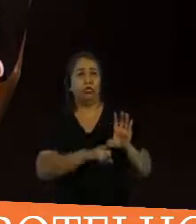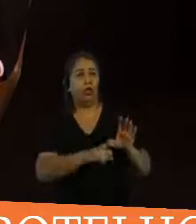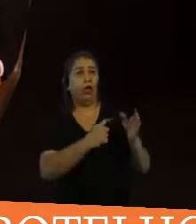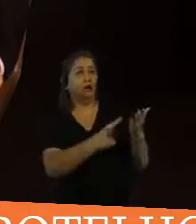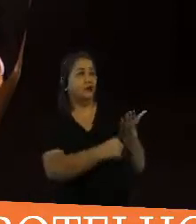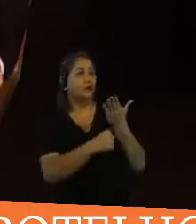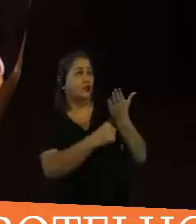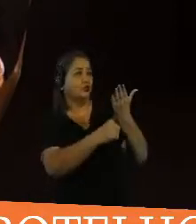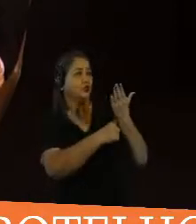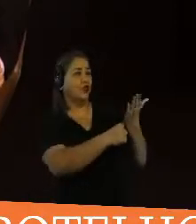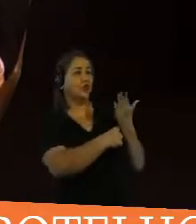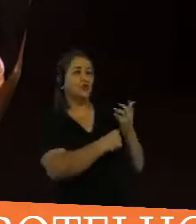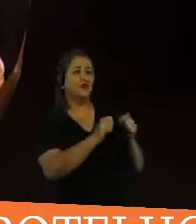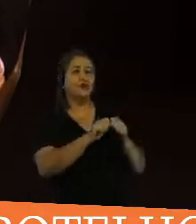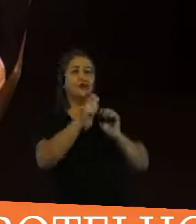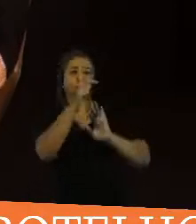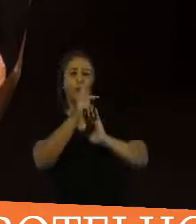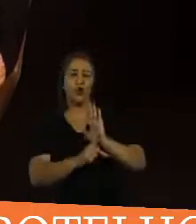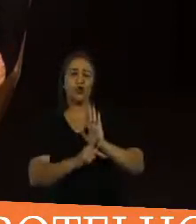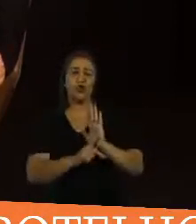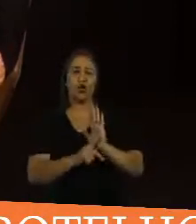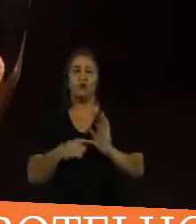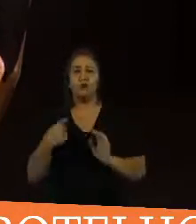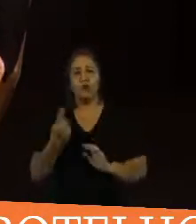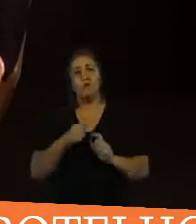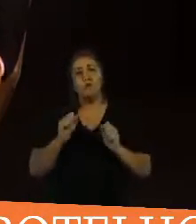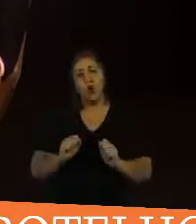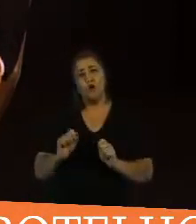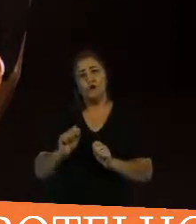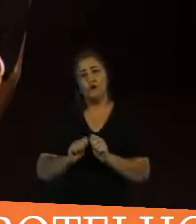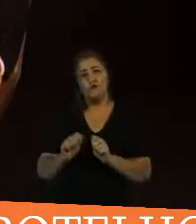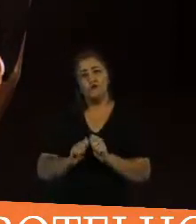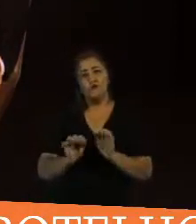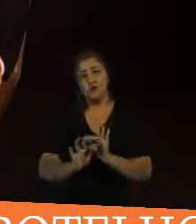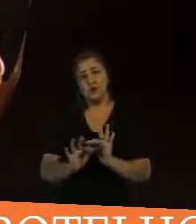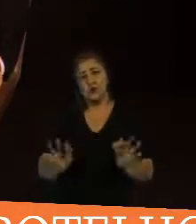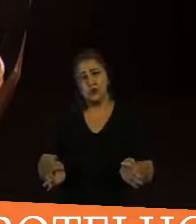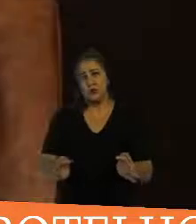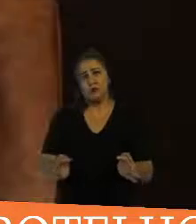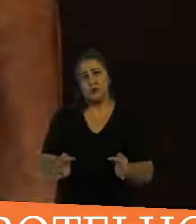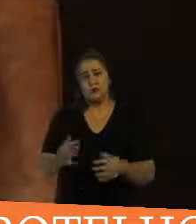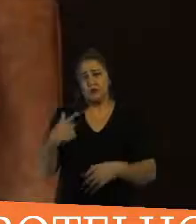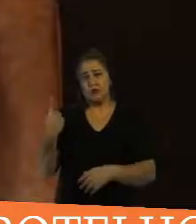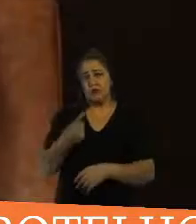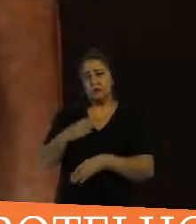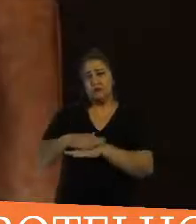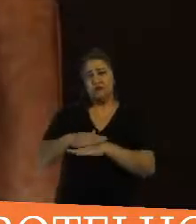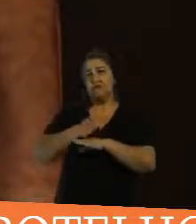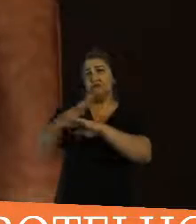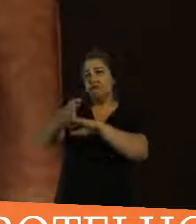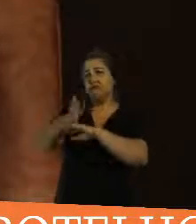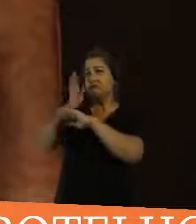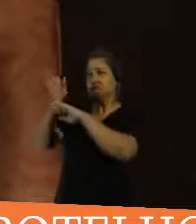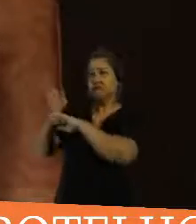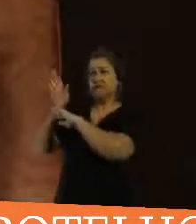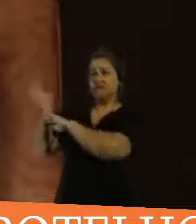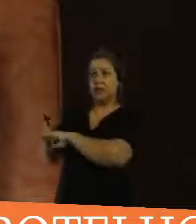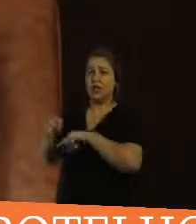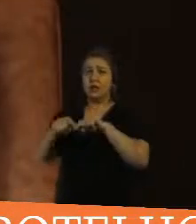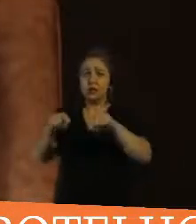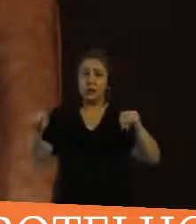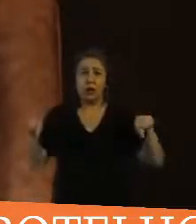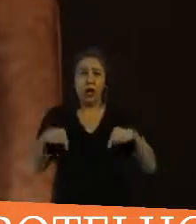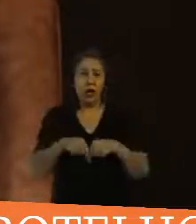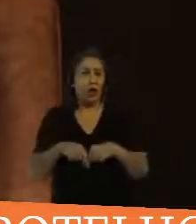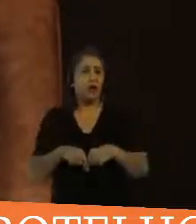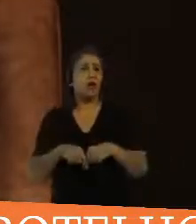para executar um projeto que a gente poderia executar de maneira mais simples, indo nas escolas, simplesmente indo nas escolas e entrando nas salas de